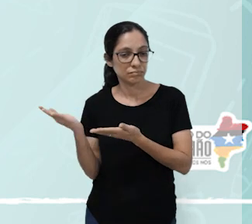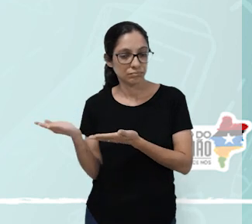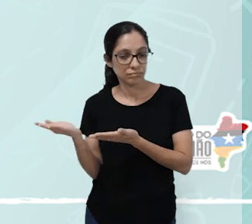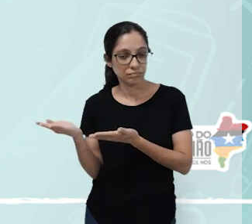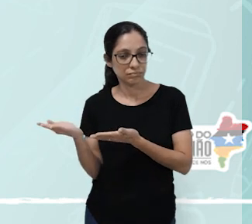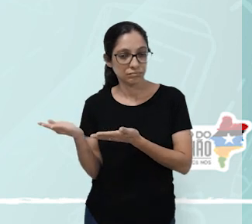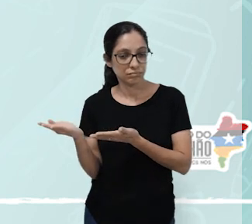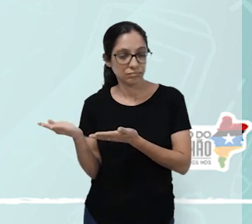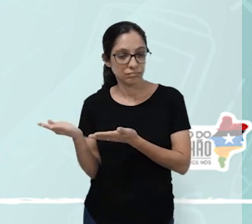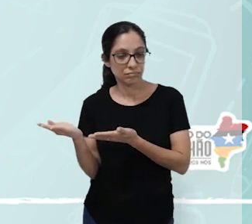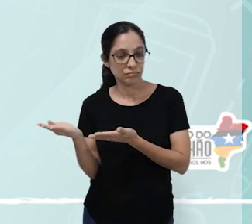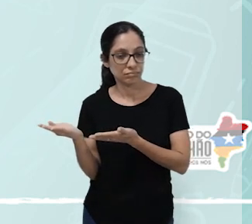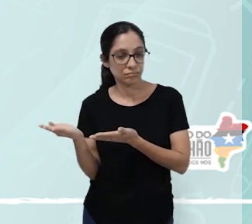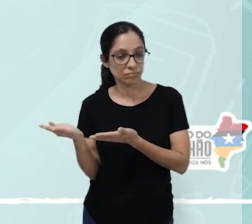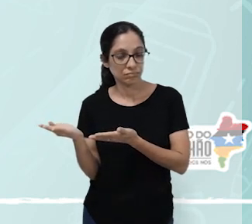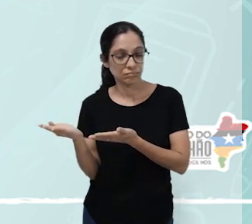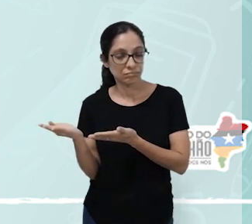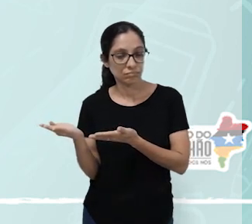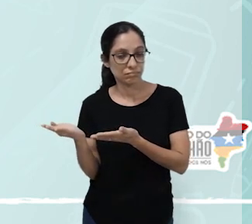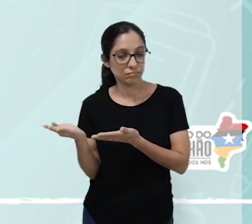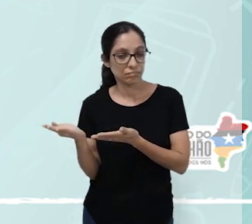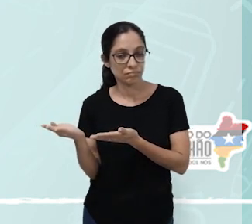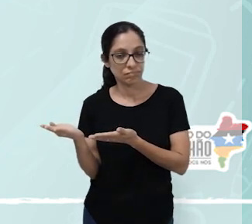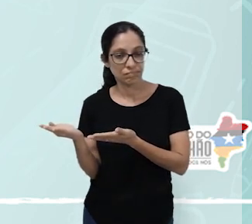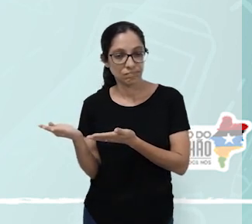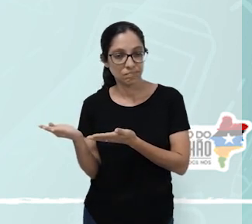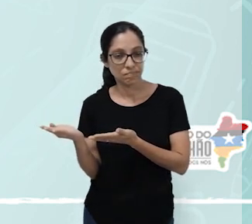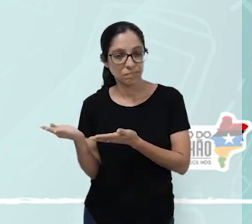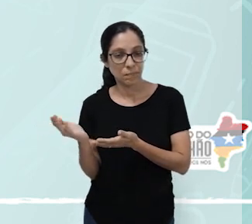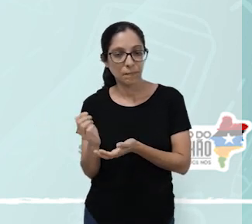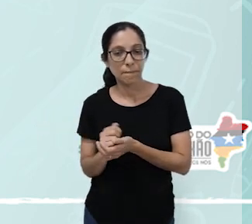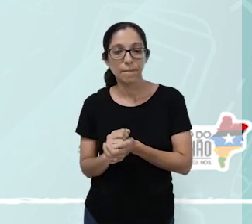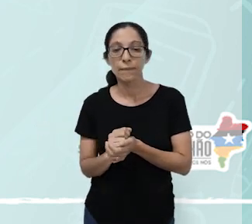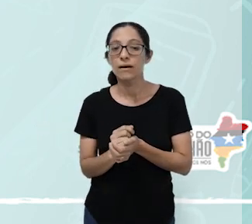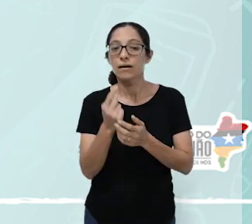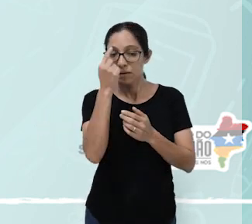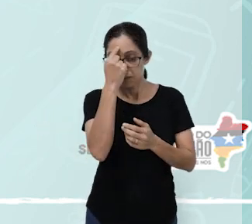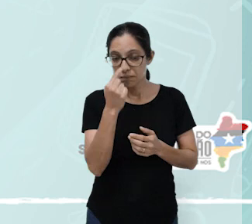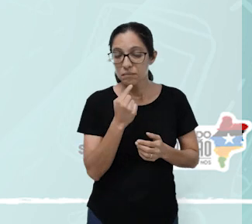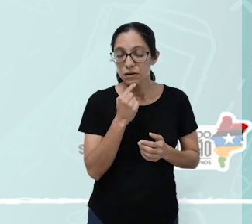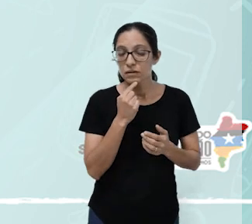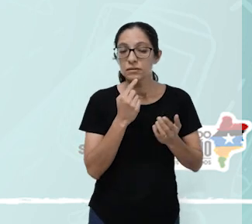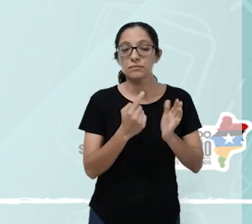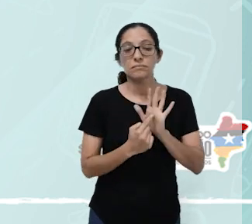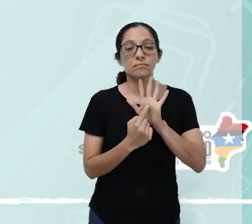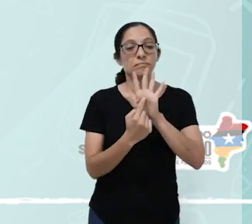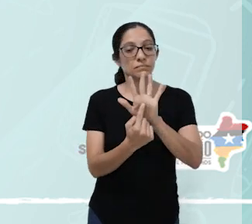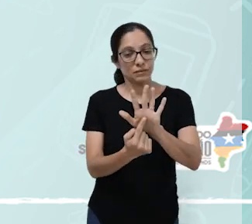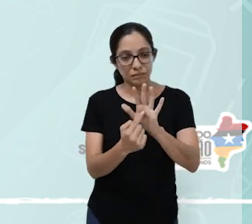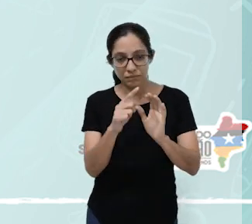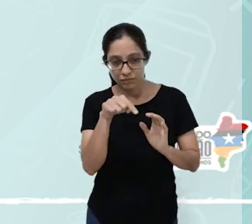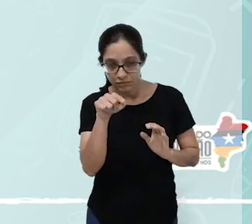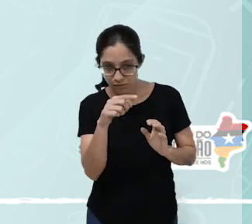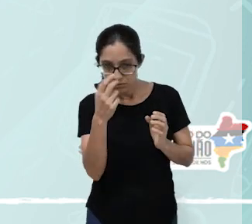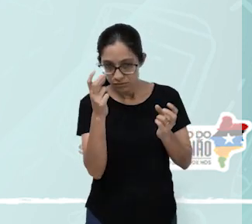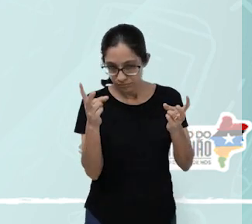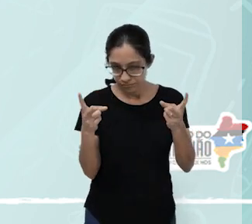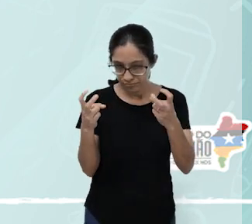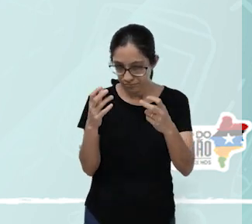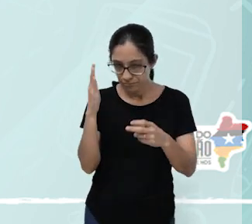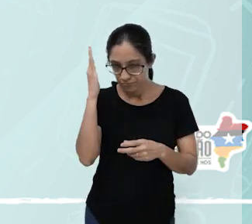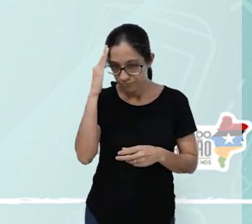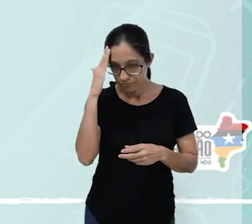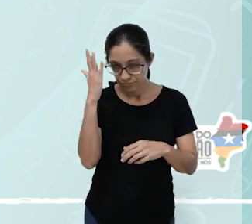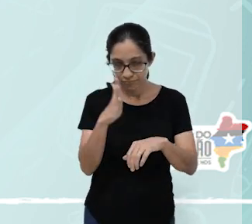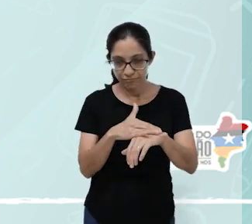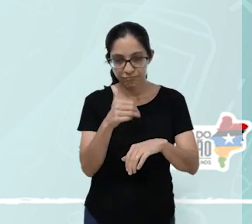1,55 m do solo e possui áreas demarcadas. Tá aqui, ó, trouxe a imagem para facilitar o entendimento